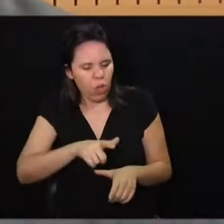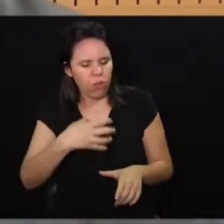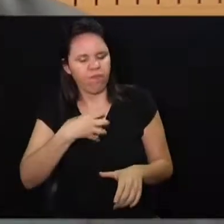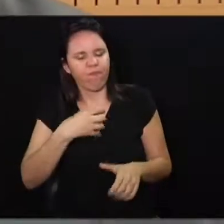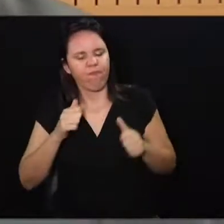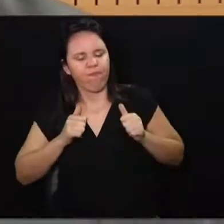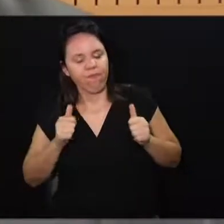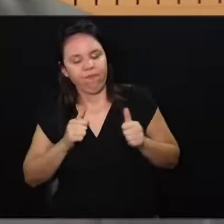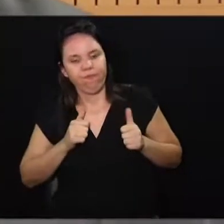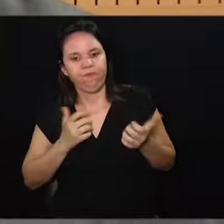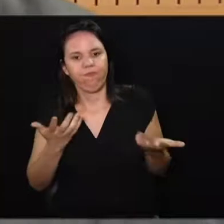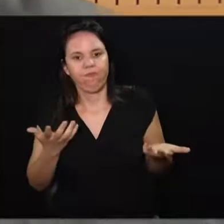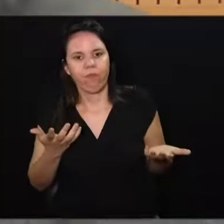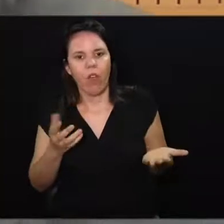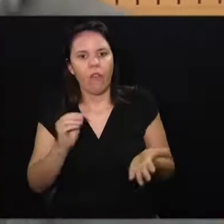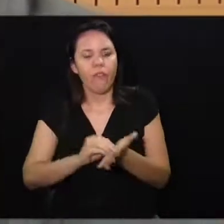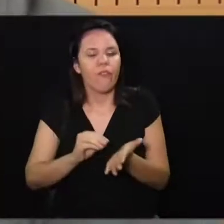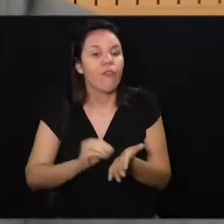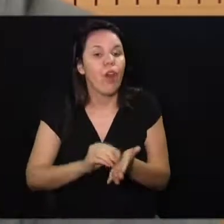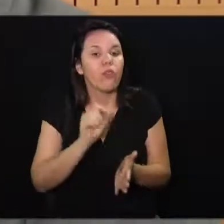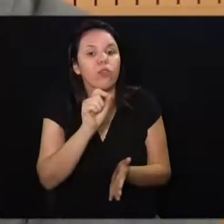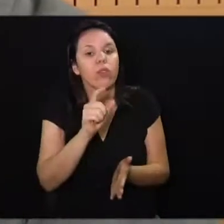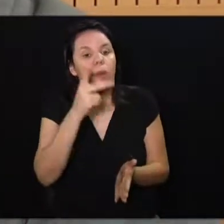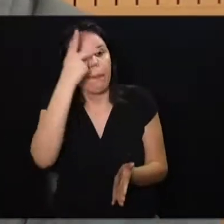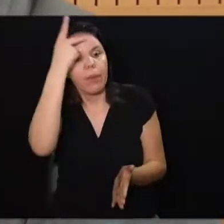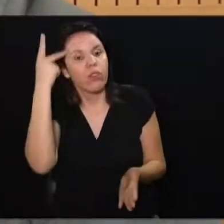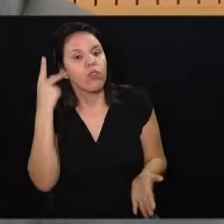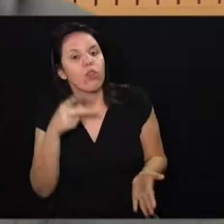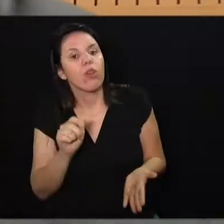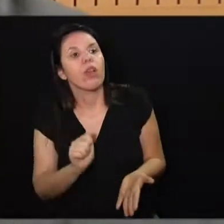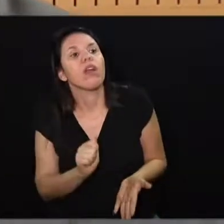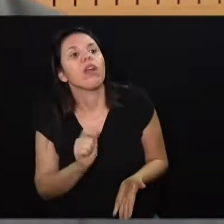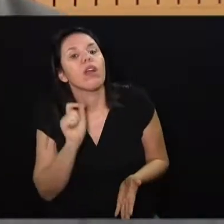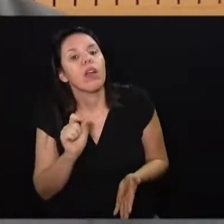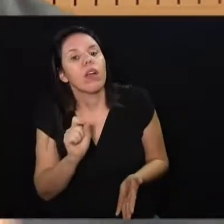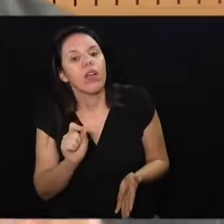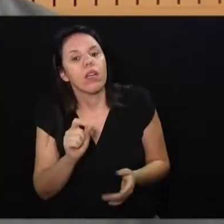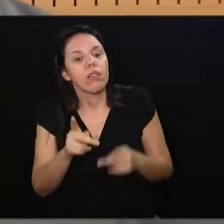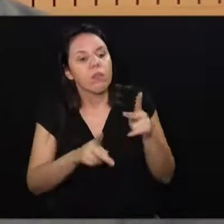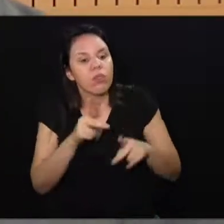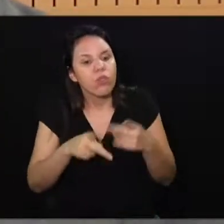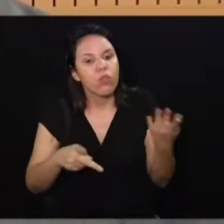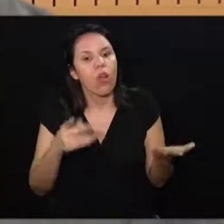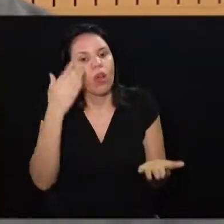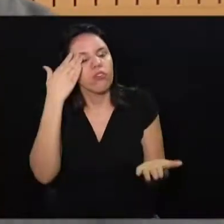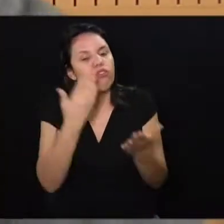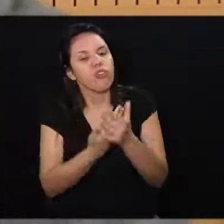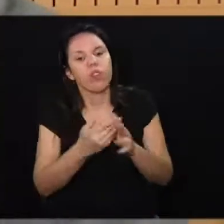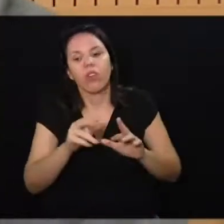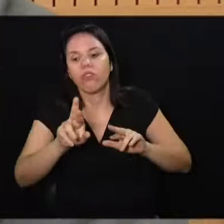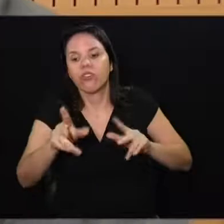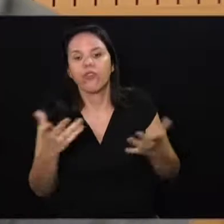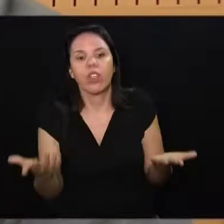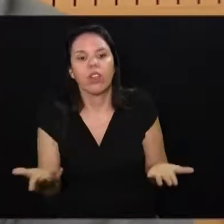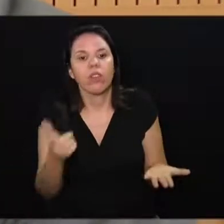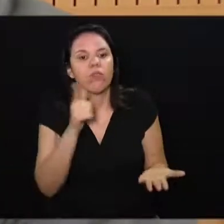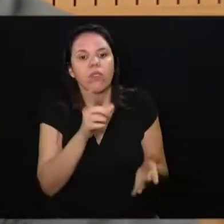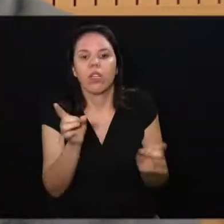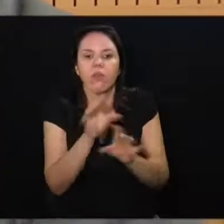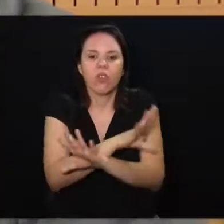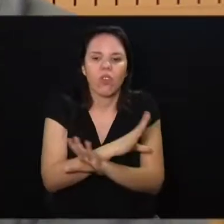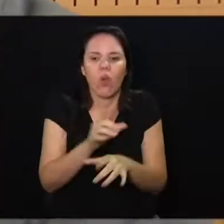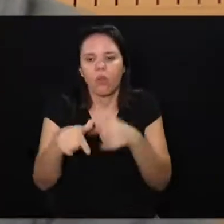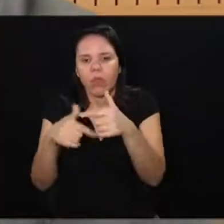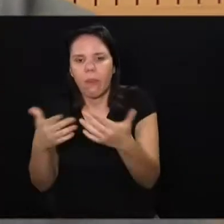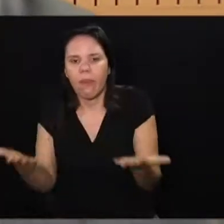exemplo, a falta de acabativa. Ela é uma crença limitante que nós chamamos. Muitas vezes algumas pessoas começaram a fazer algumas situações e elas acabaram. Não